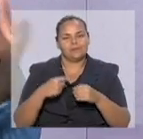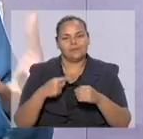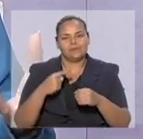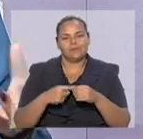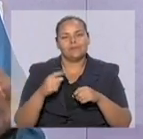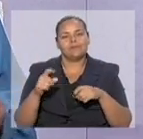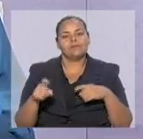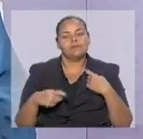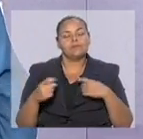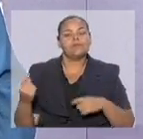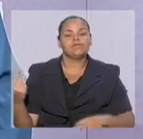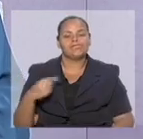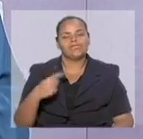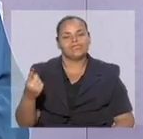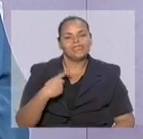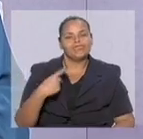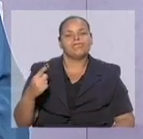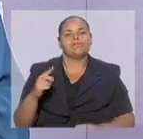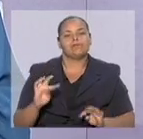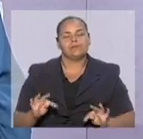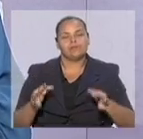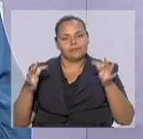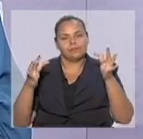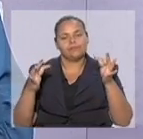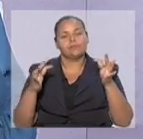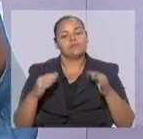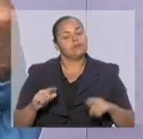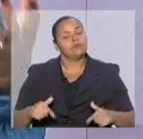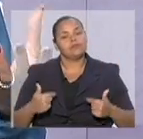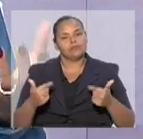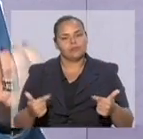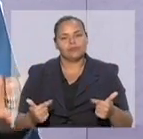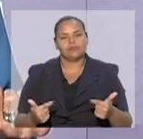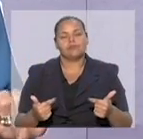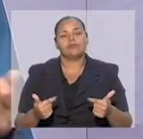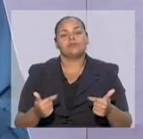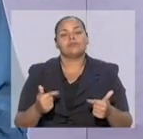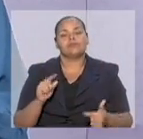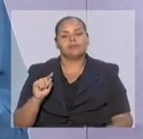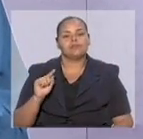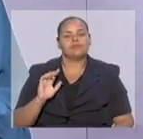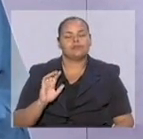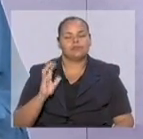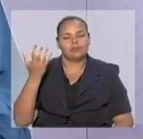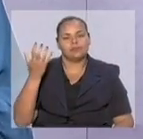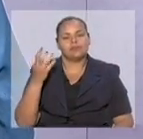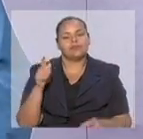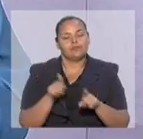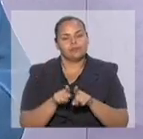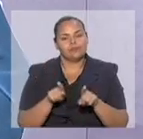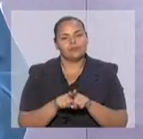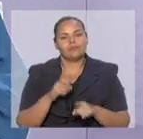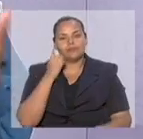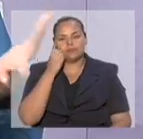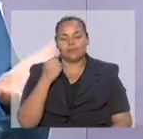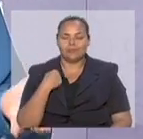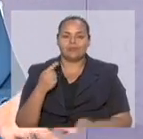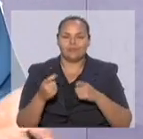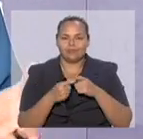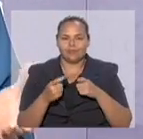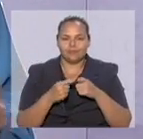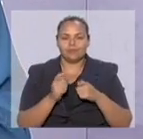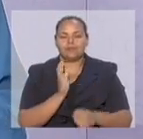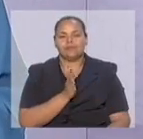interior e tem a dificuldade no ir e vir para se tratar. Então, isso nos motivou, além do fato de que, além de deputada, eu sou